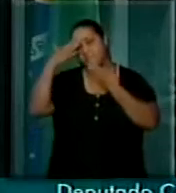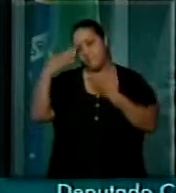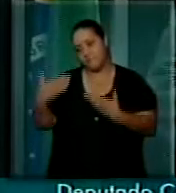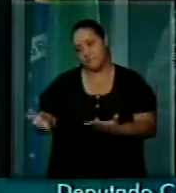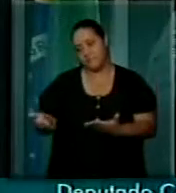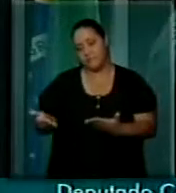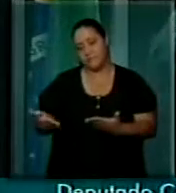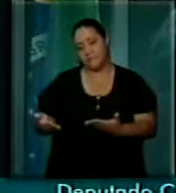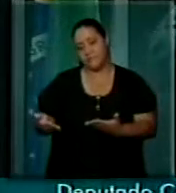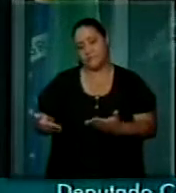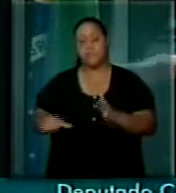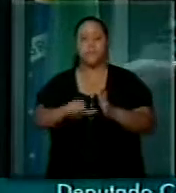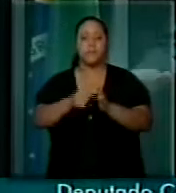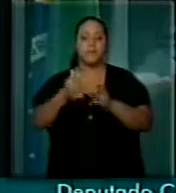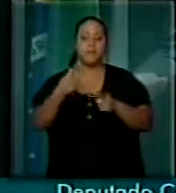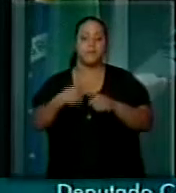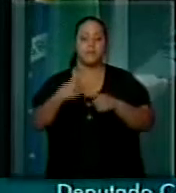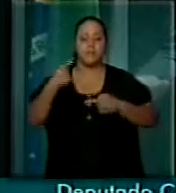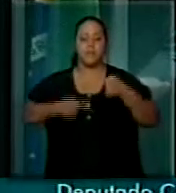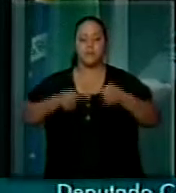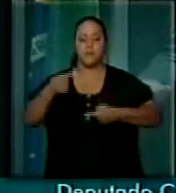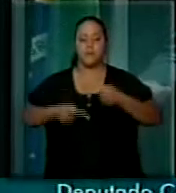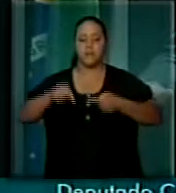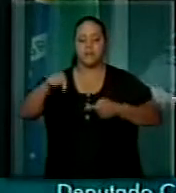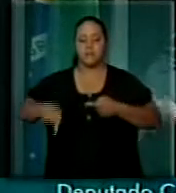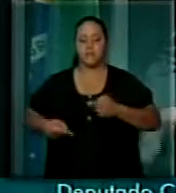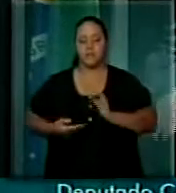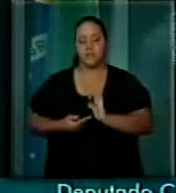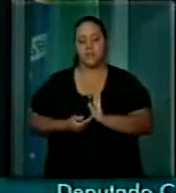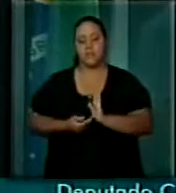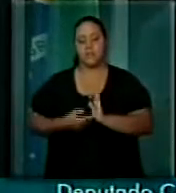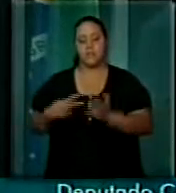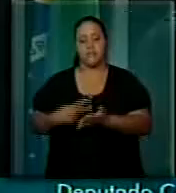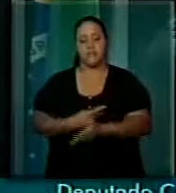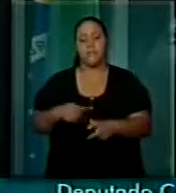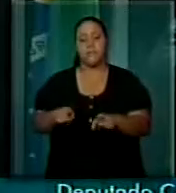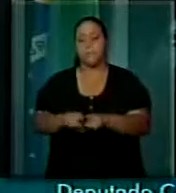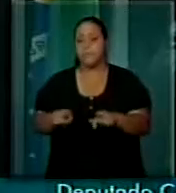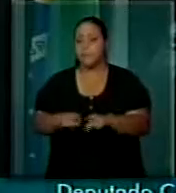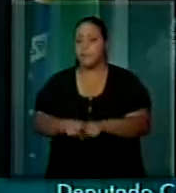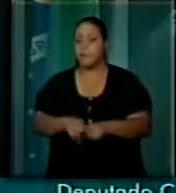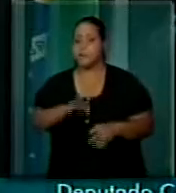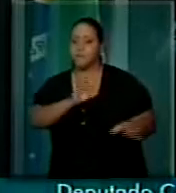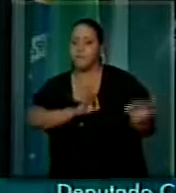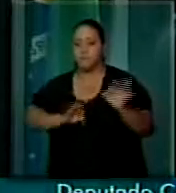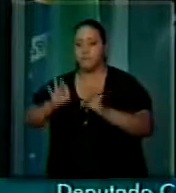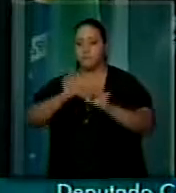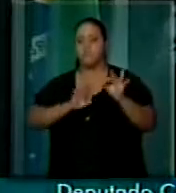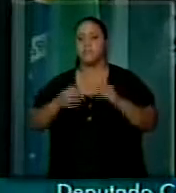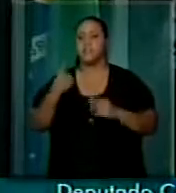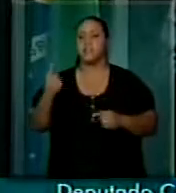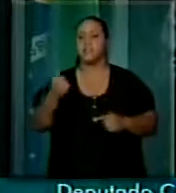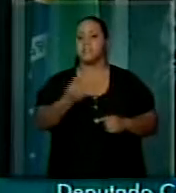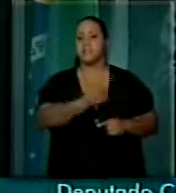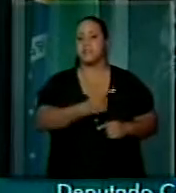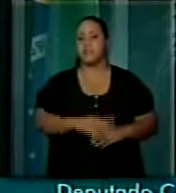em primeiro lugar, o debate que a Câmara fez e o aprimoramento